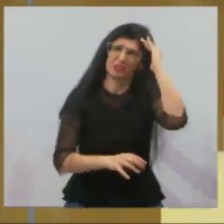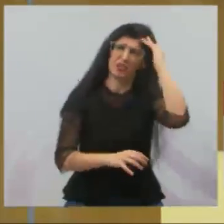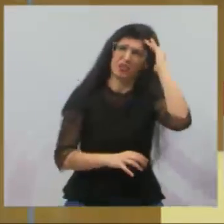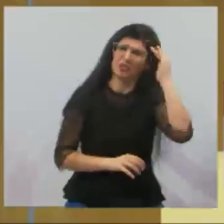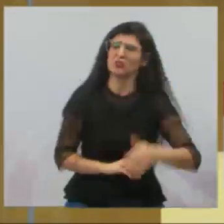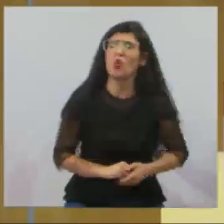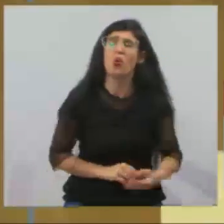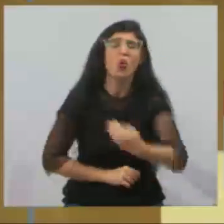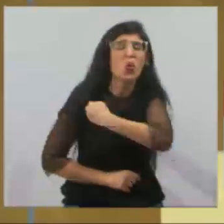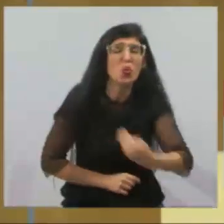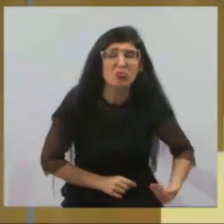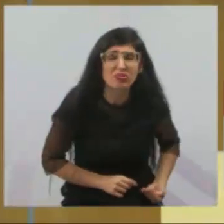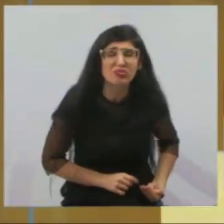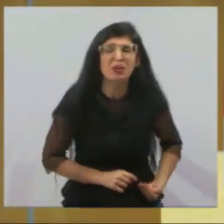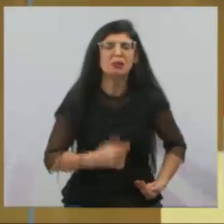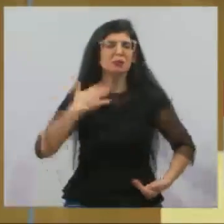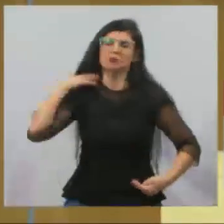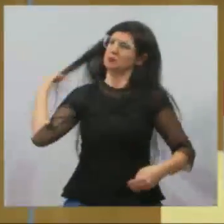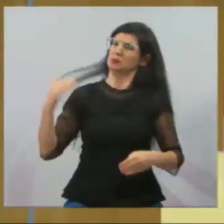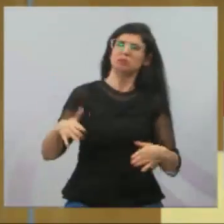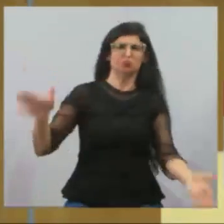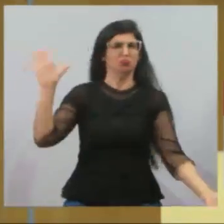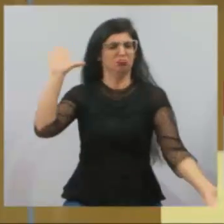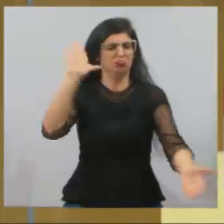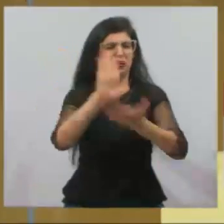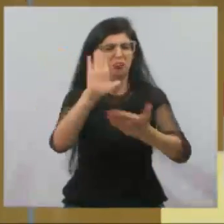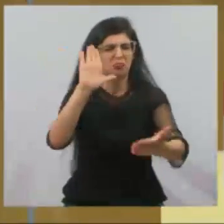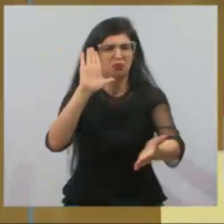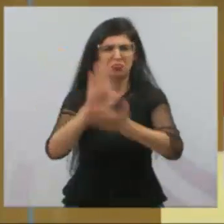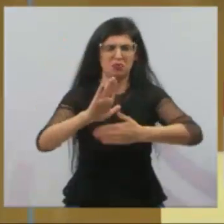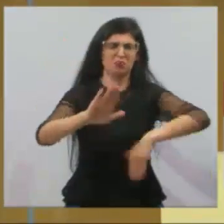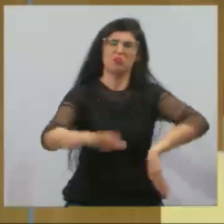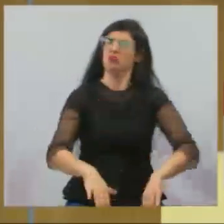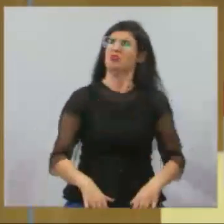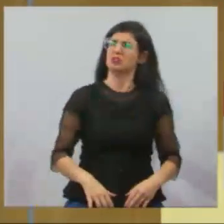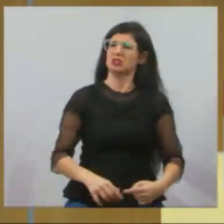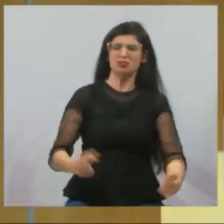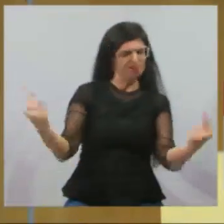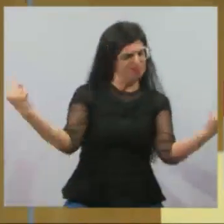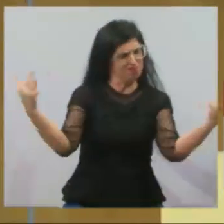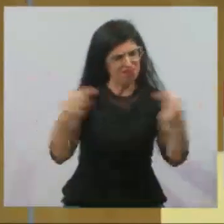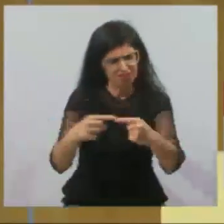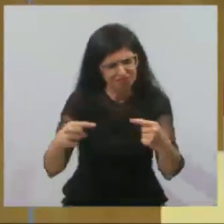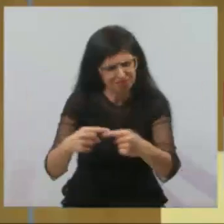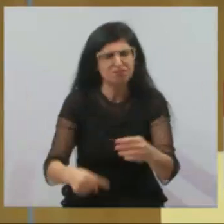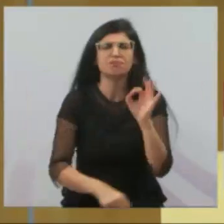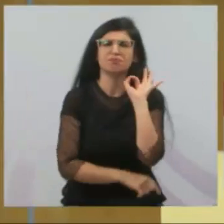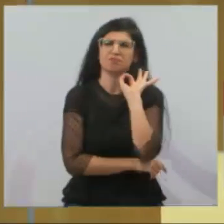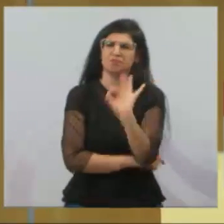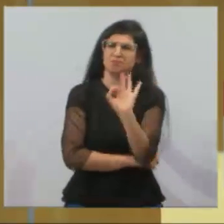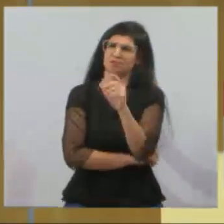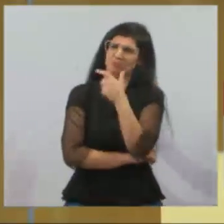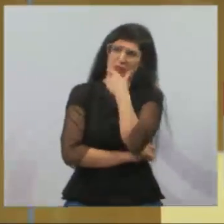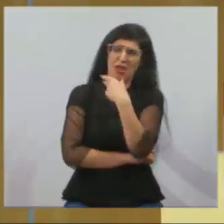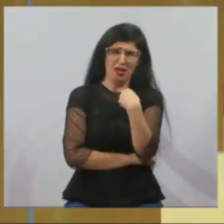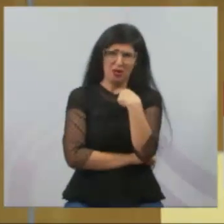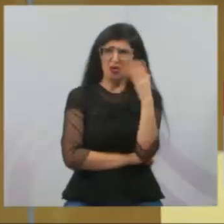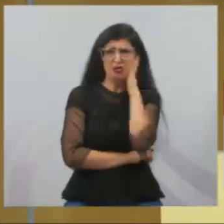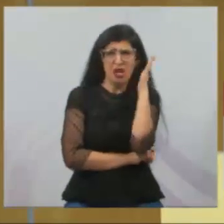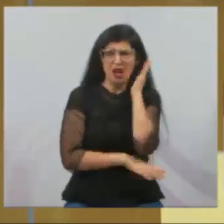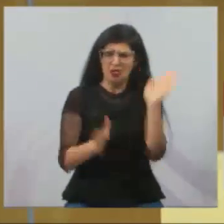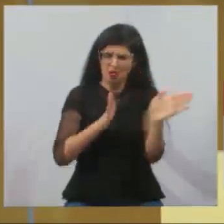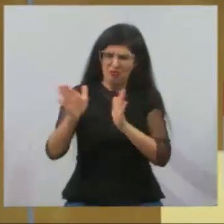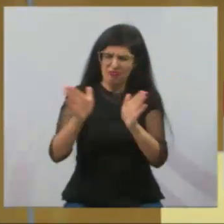governo está mais ou menos alinhada com a proposta, que é legítimo, também já fui governo, sei